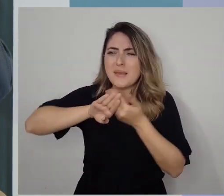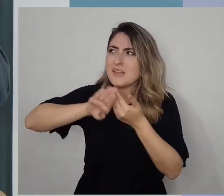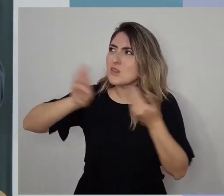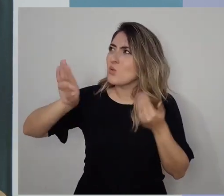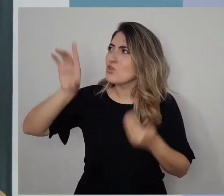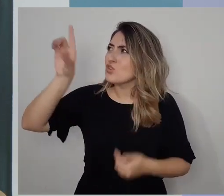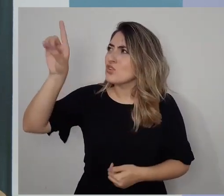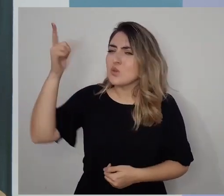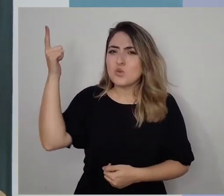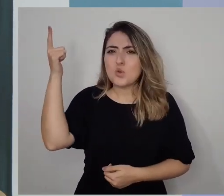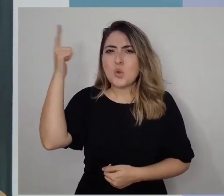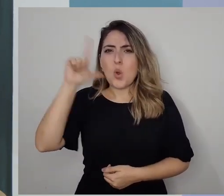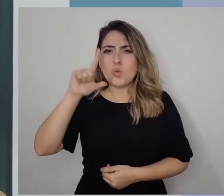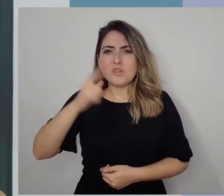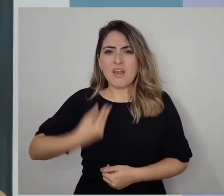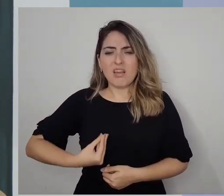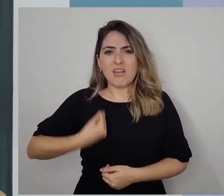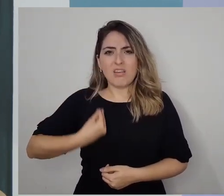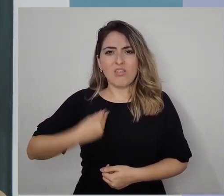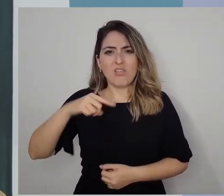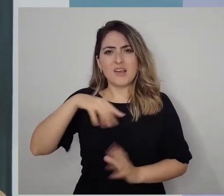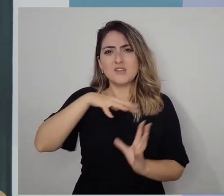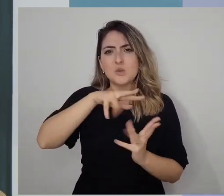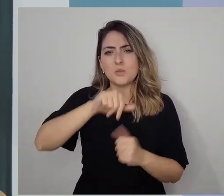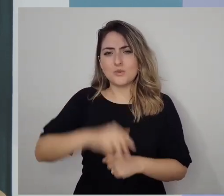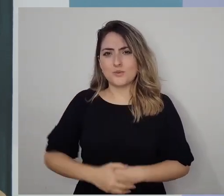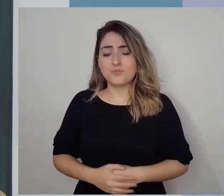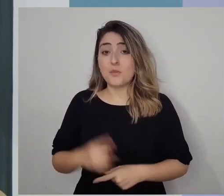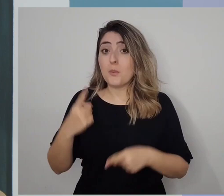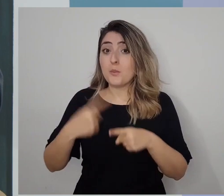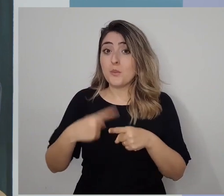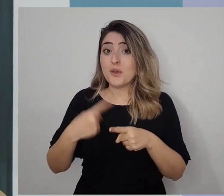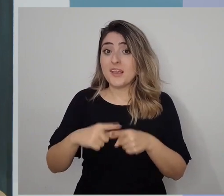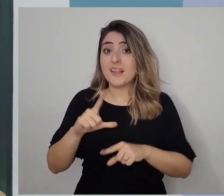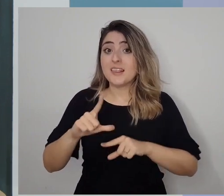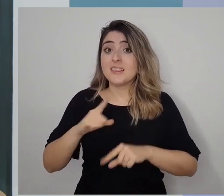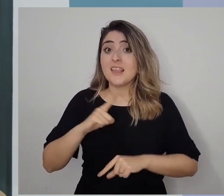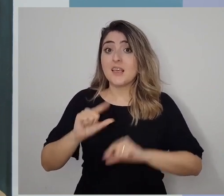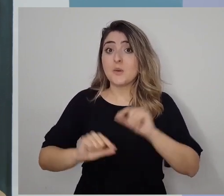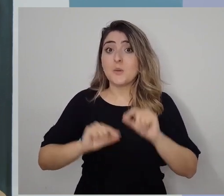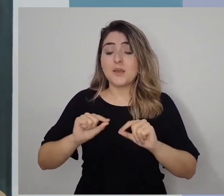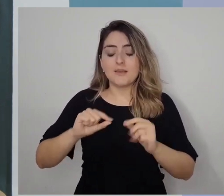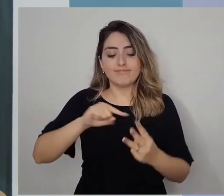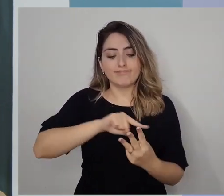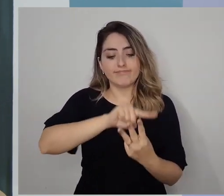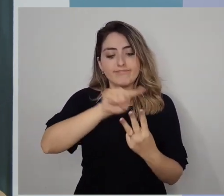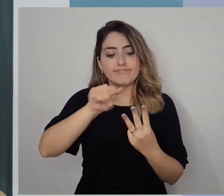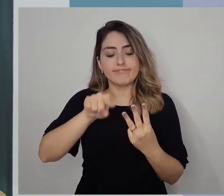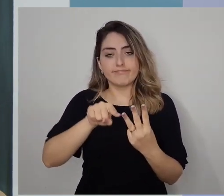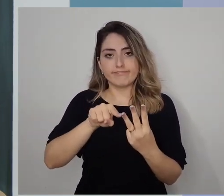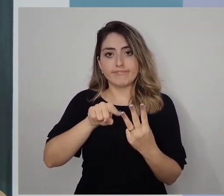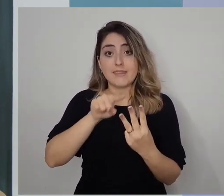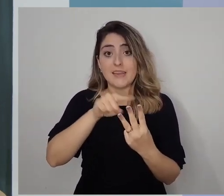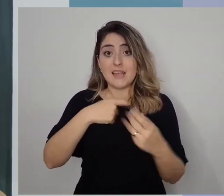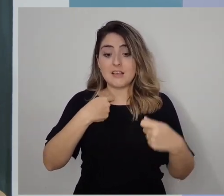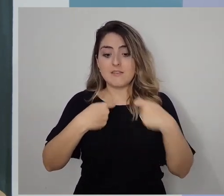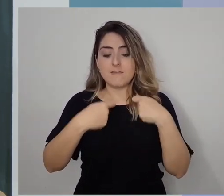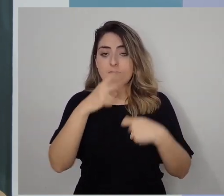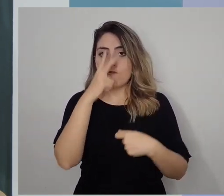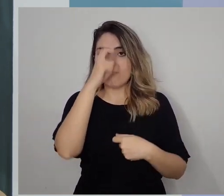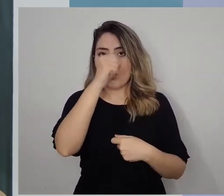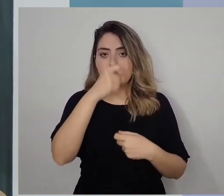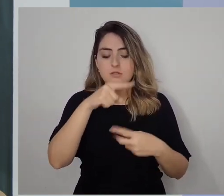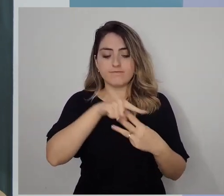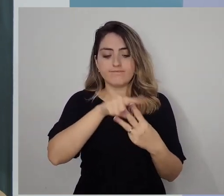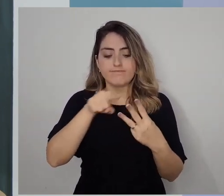que operam nele. Paulo apresenta 3 forças que operam no homem sem Cristo.